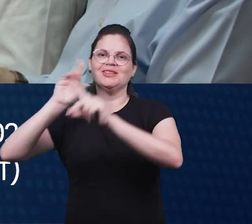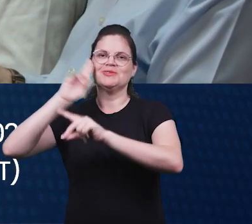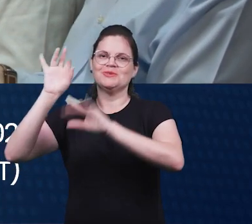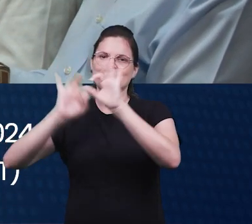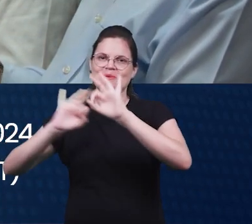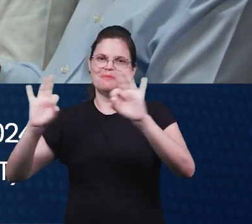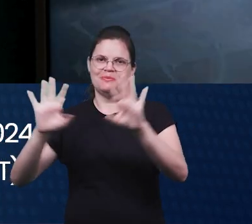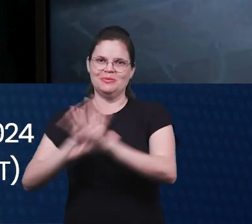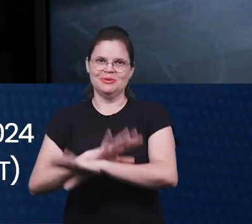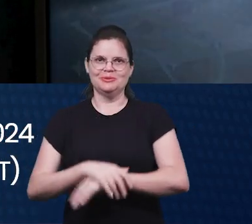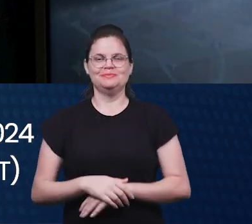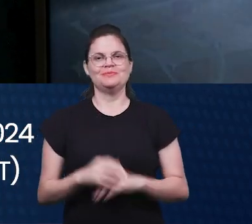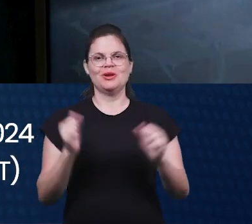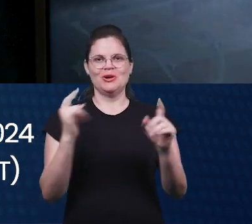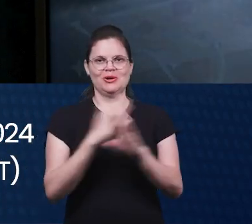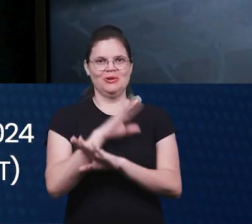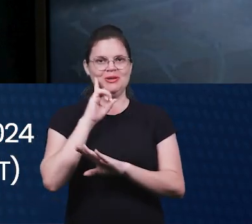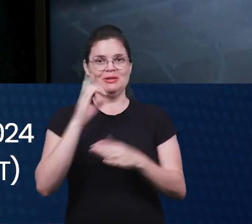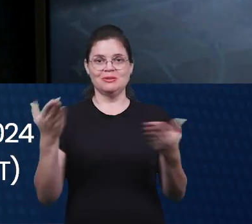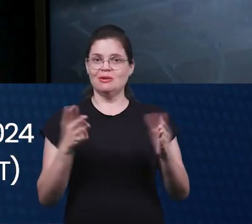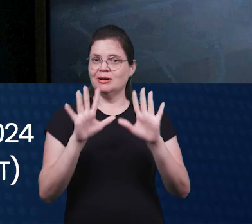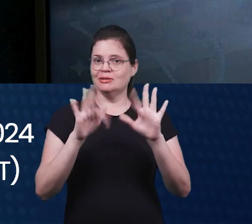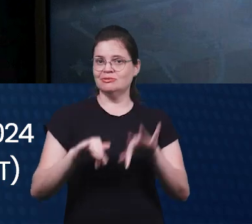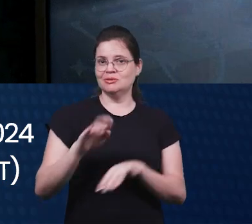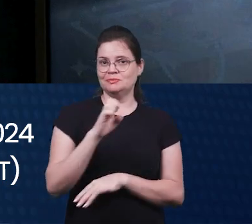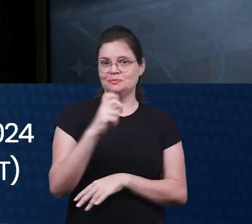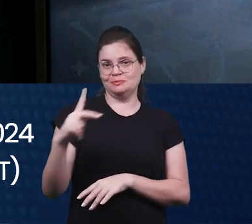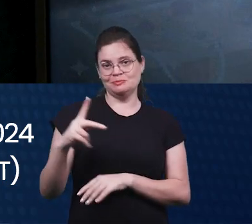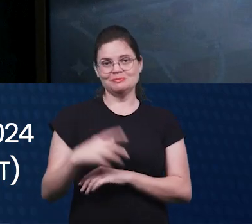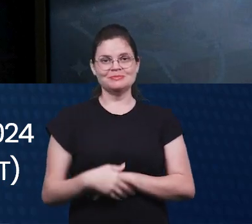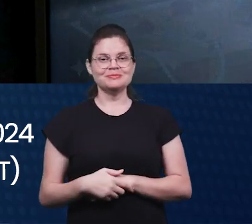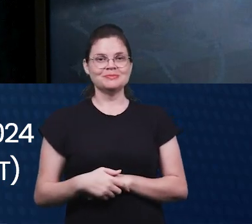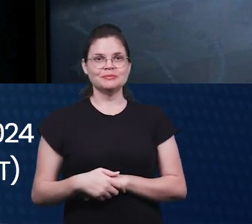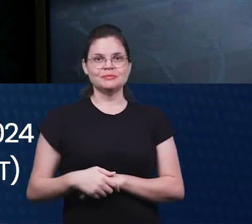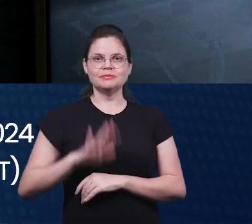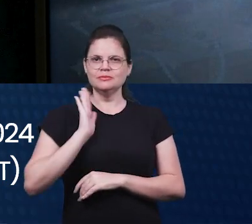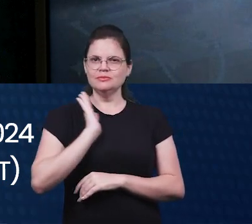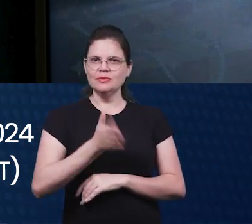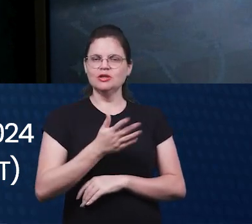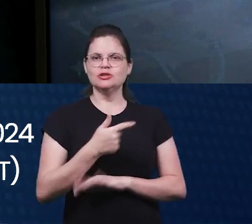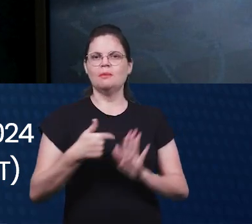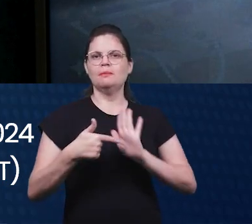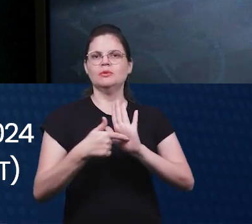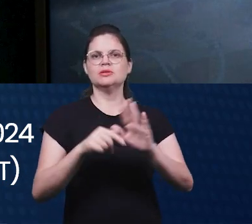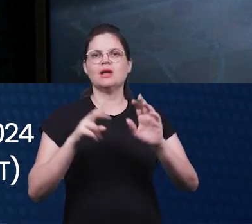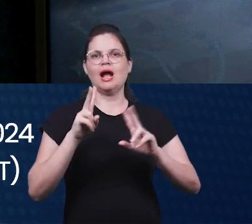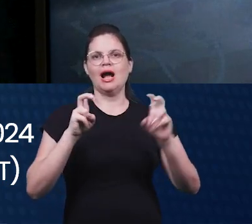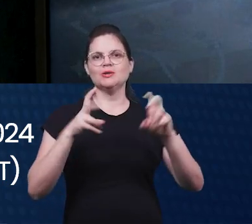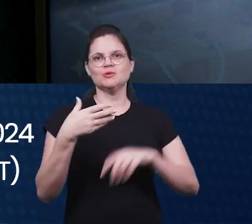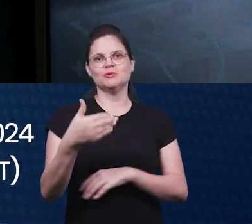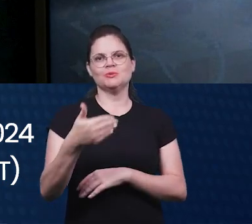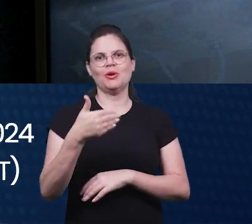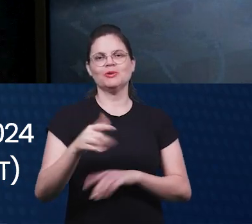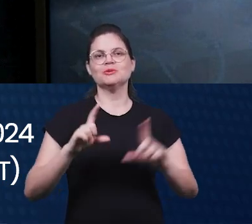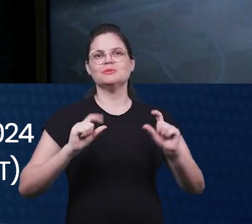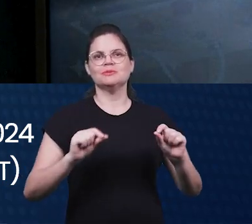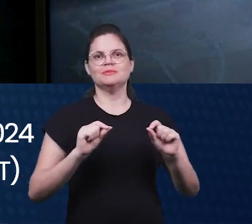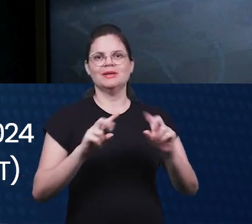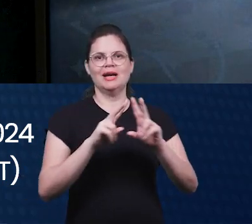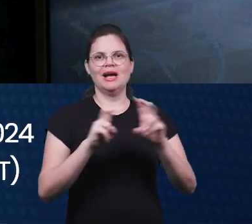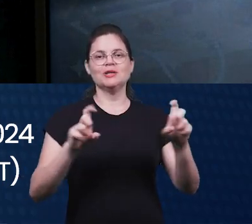Glória a Deus. Nós estamos encerrando esse episódio e já deixamos aqui o assunto do próximo. Nós vamos entrar